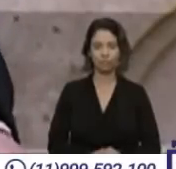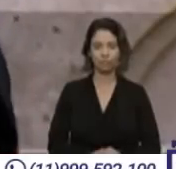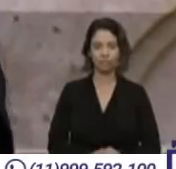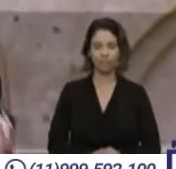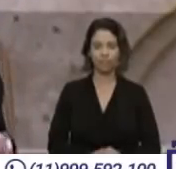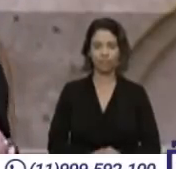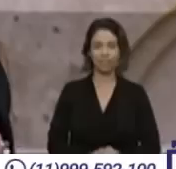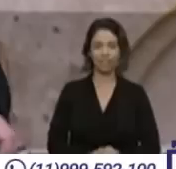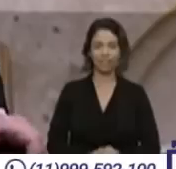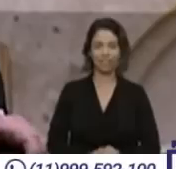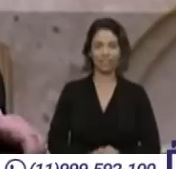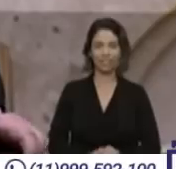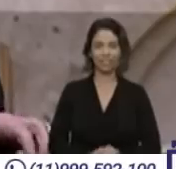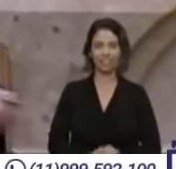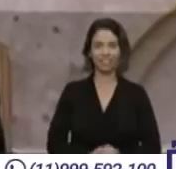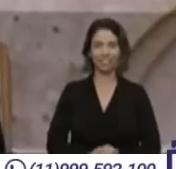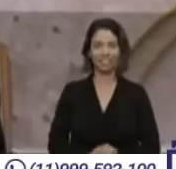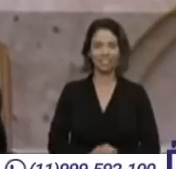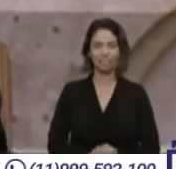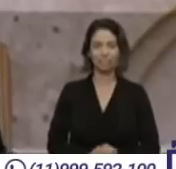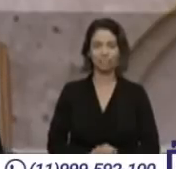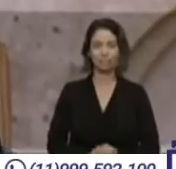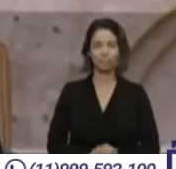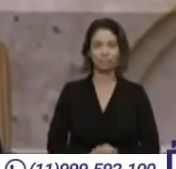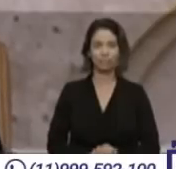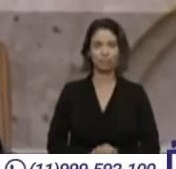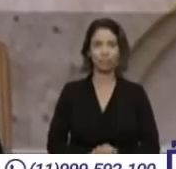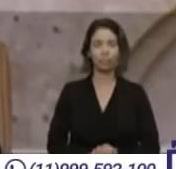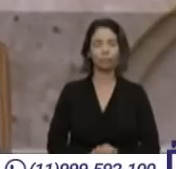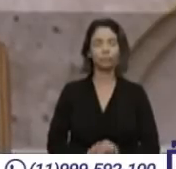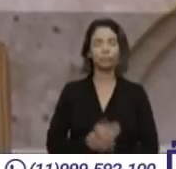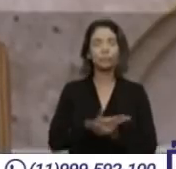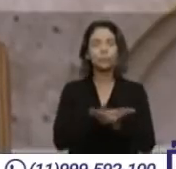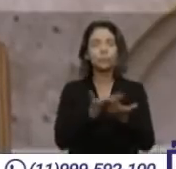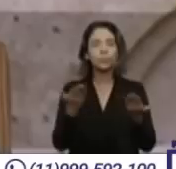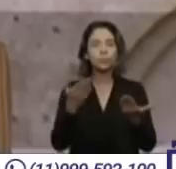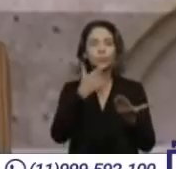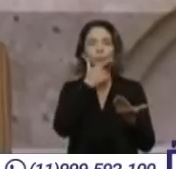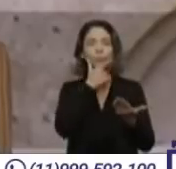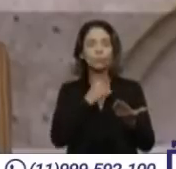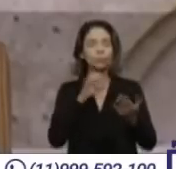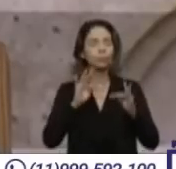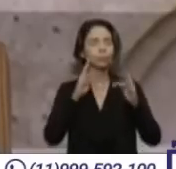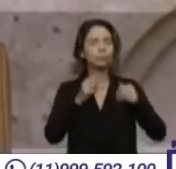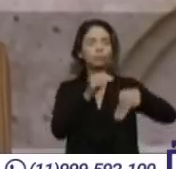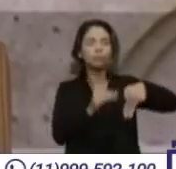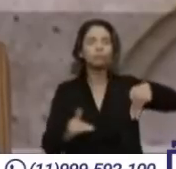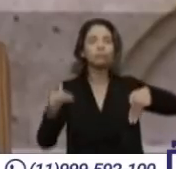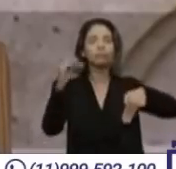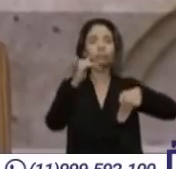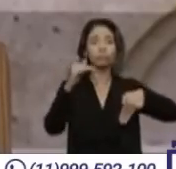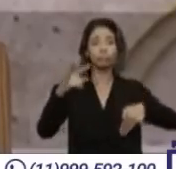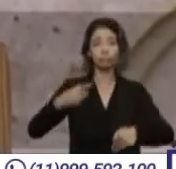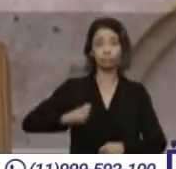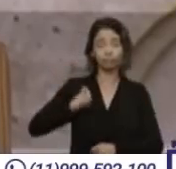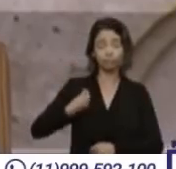discurso da presidente do Supremo, Rosa Weber, que mostrou ali algum incômodo ao sentar, a cadeira puxar, assim, tentou se acomodar direitinho, e